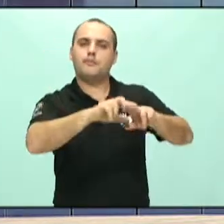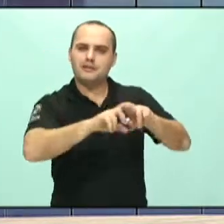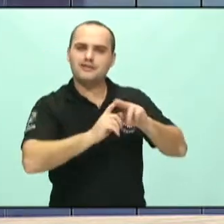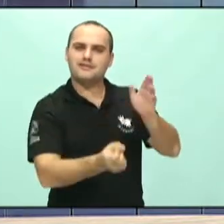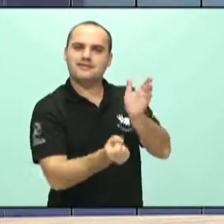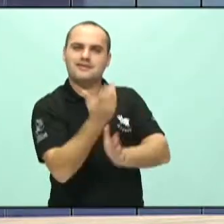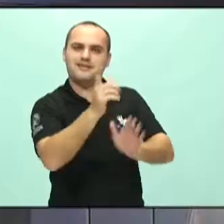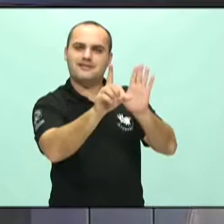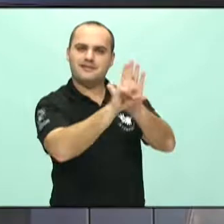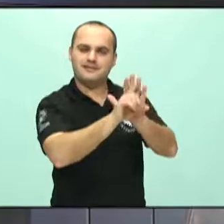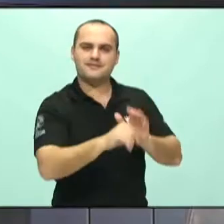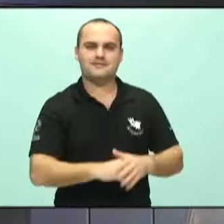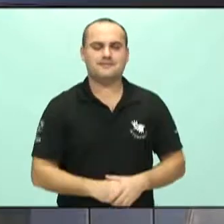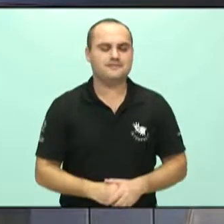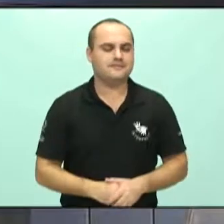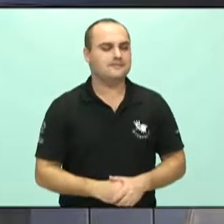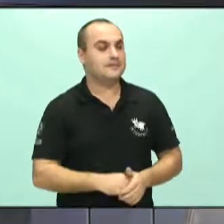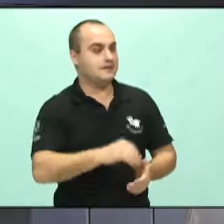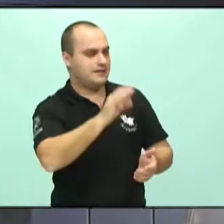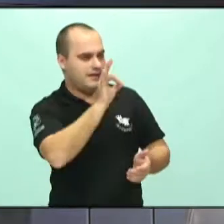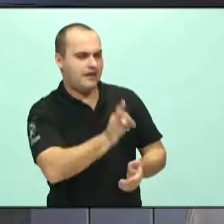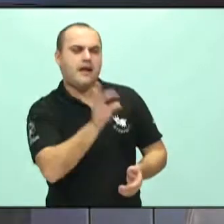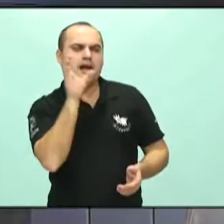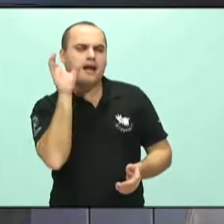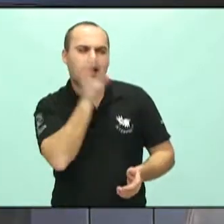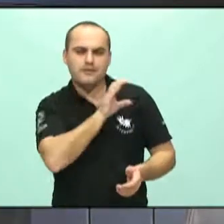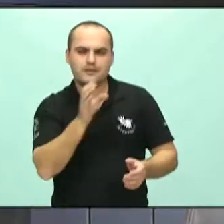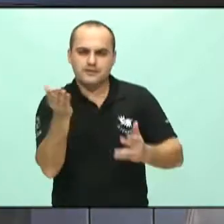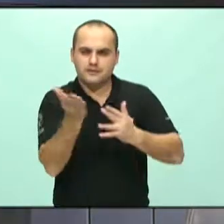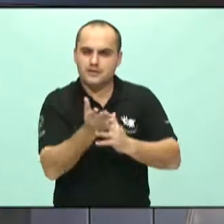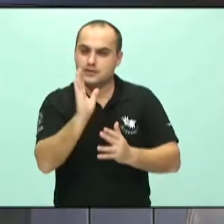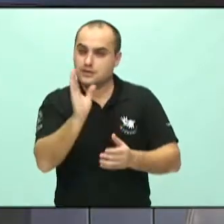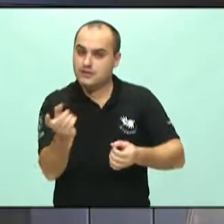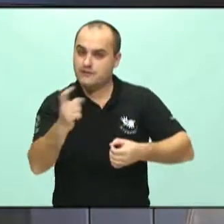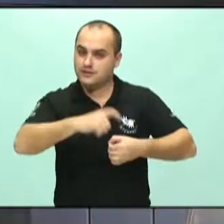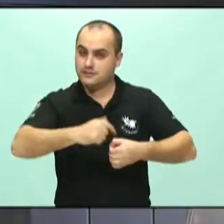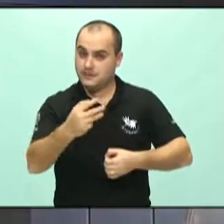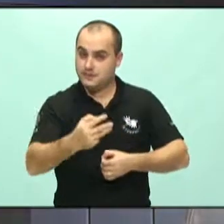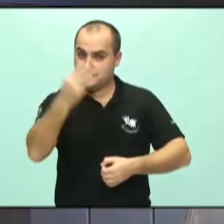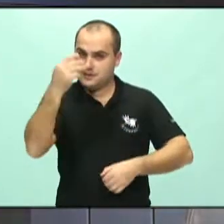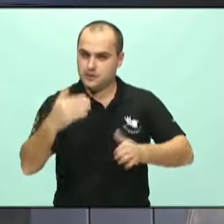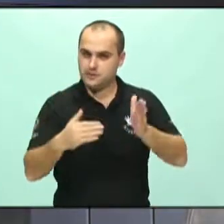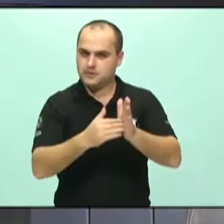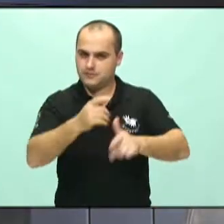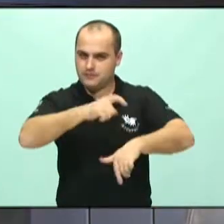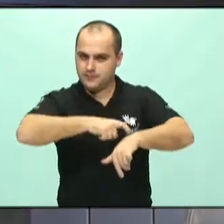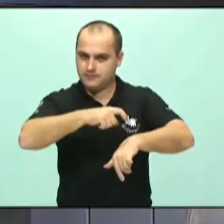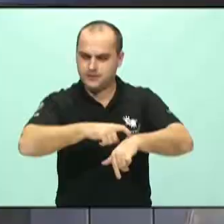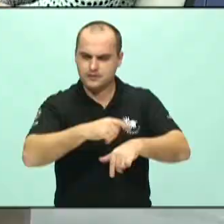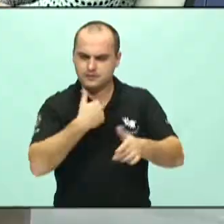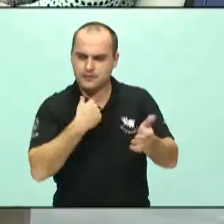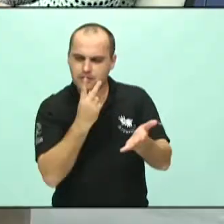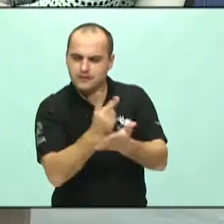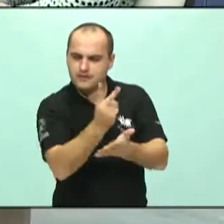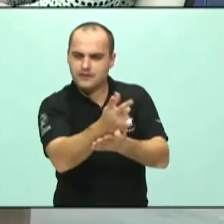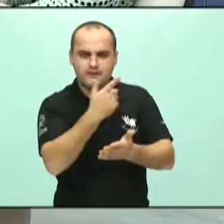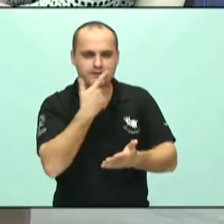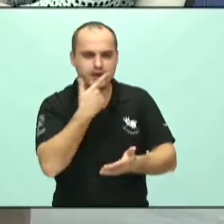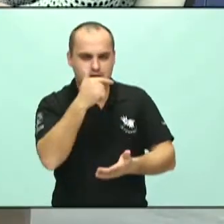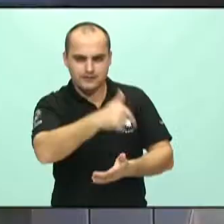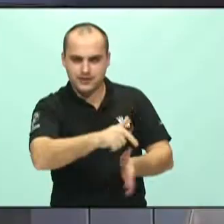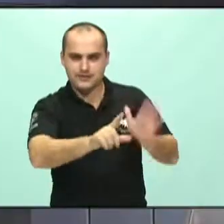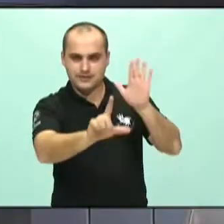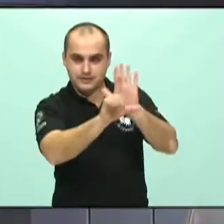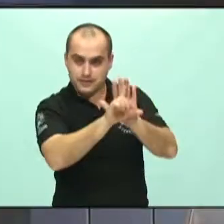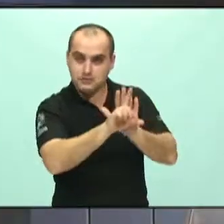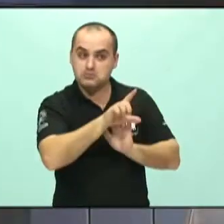africano para cá. Nós vamos fazer mais um rápido intervalo, já voltamos com o terceiro e último bloco do Câmara Aberta. Vamos continuar falando um pouquinho mais a respeito dessa lei,